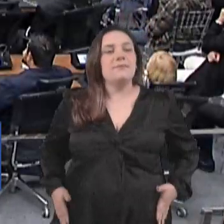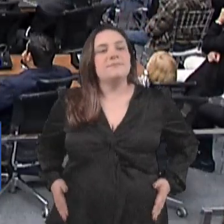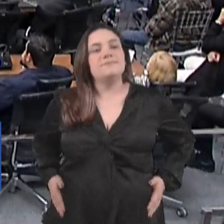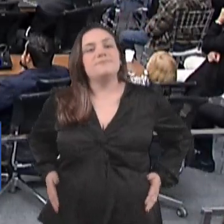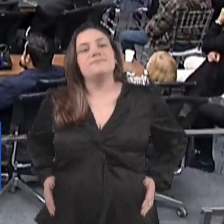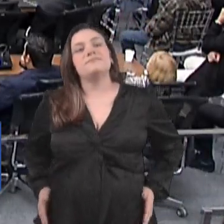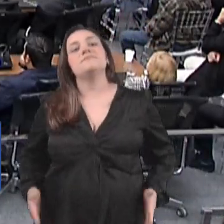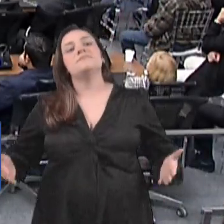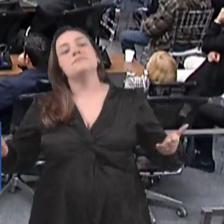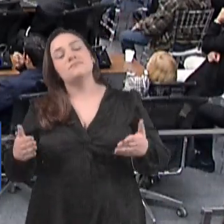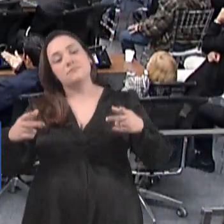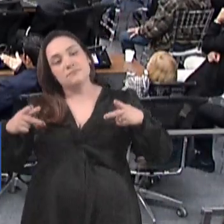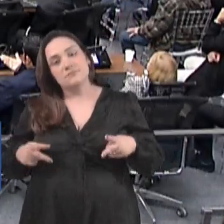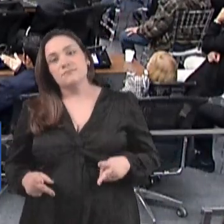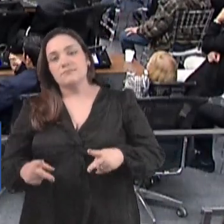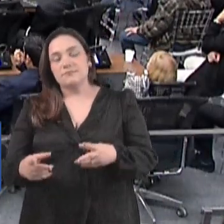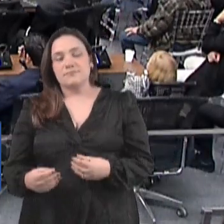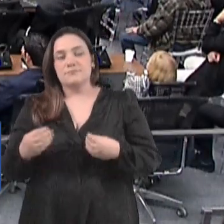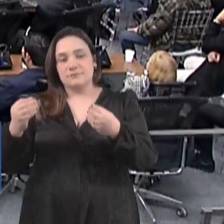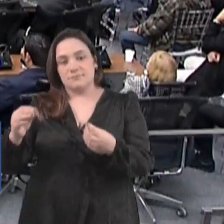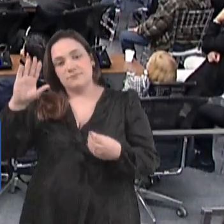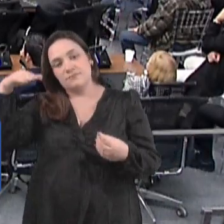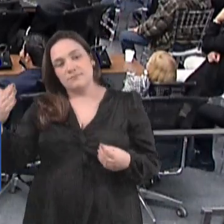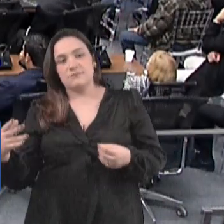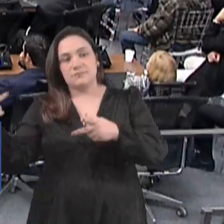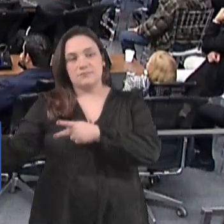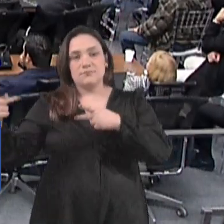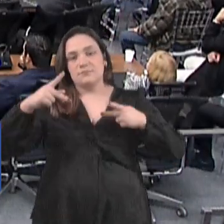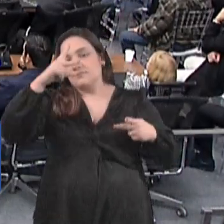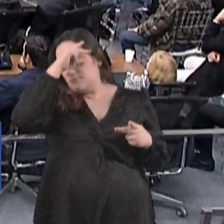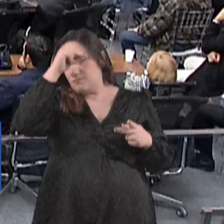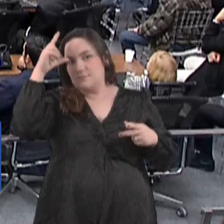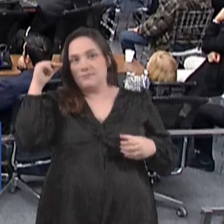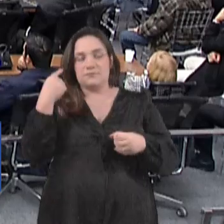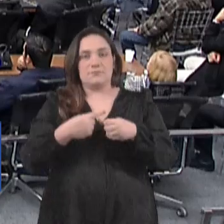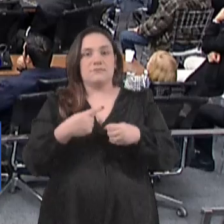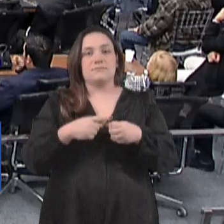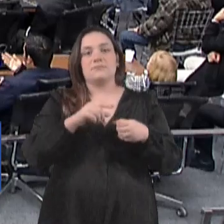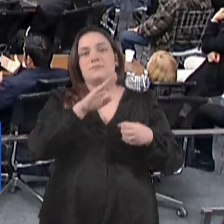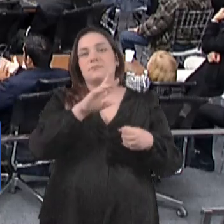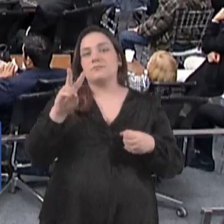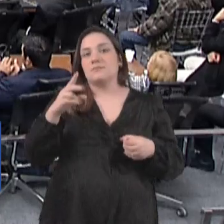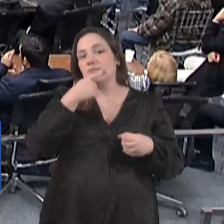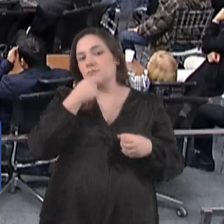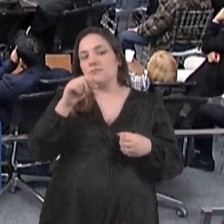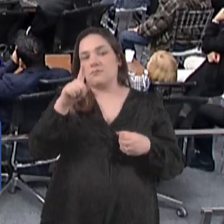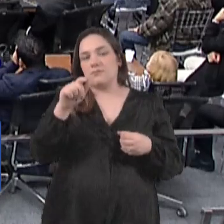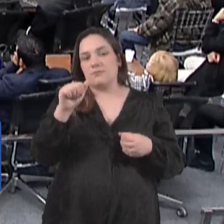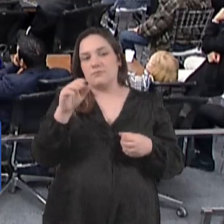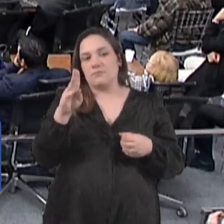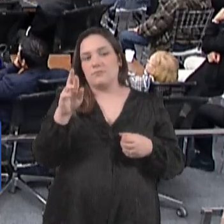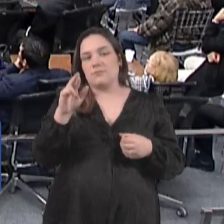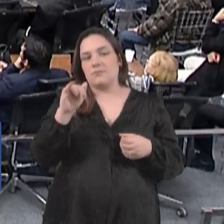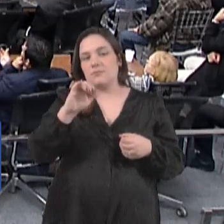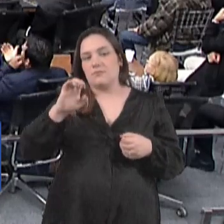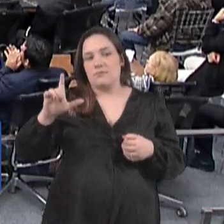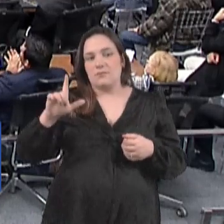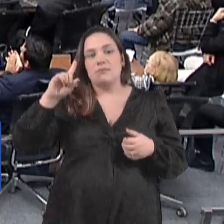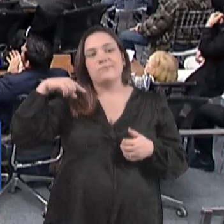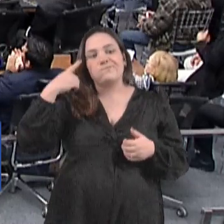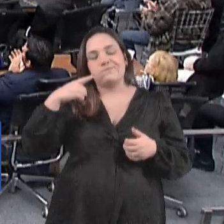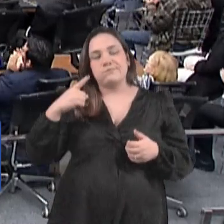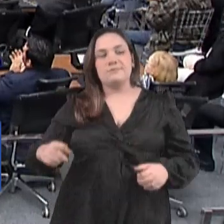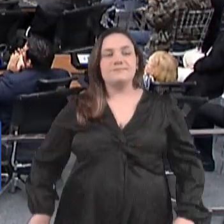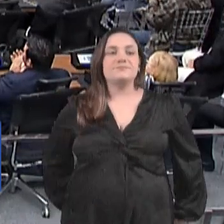Prosseguindo com a entrega das homenagens, convidamos o prefeito de Bela Vista, Gabriel Nunes Bossi, advogado.